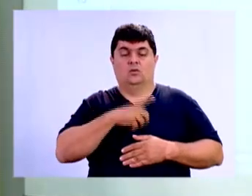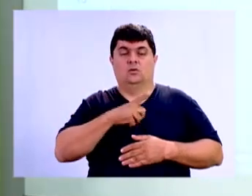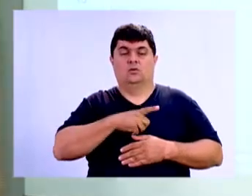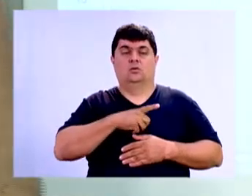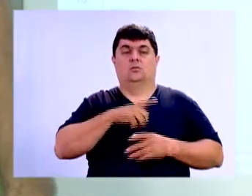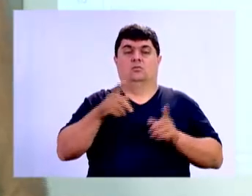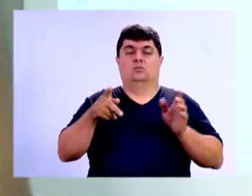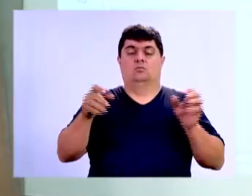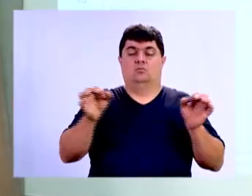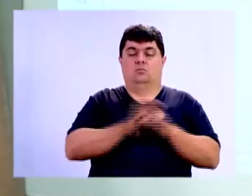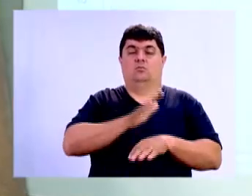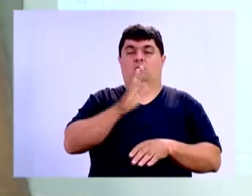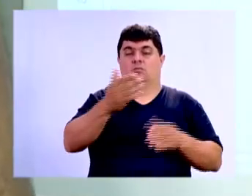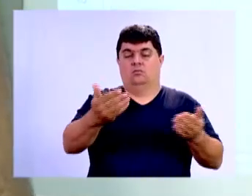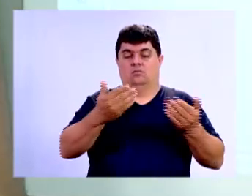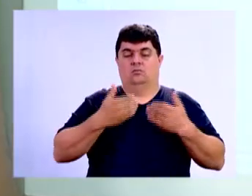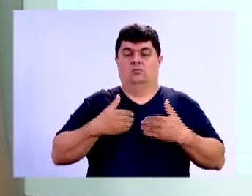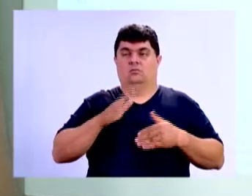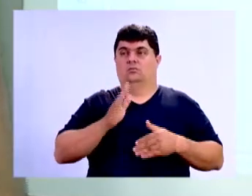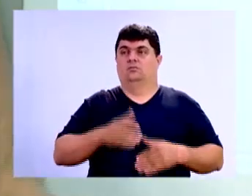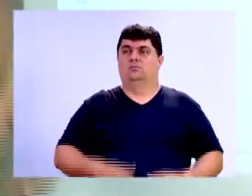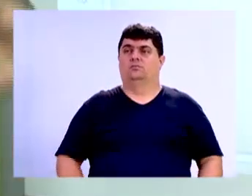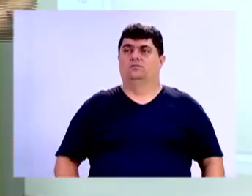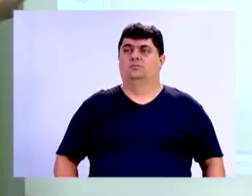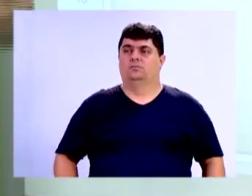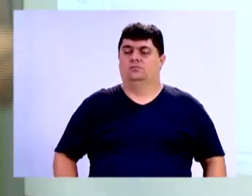automaticamente que trabalham naquela empresa.